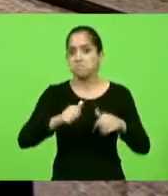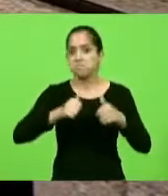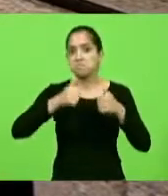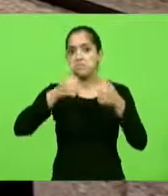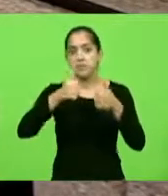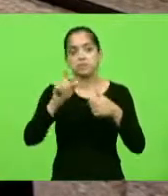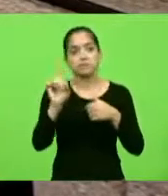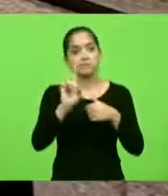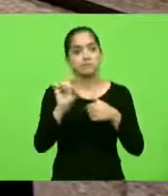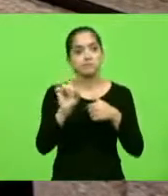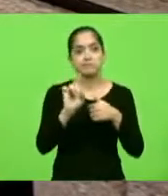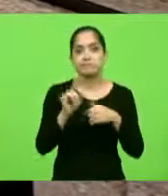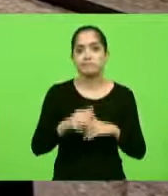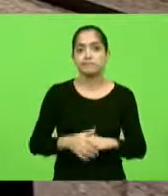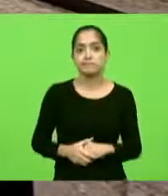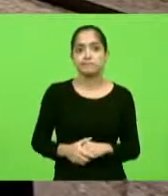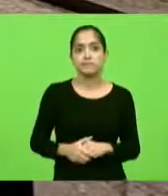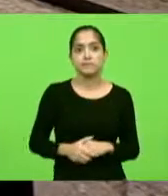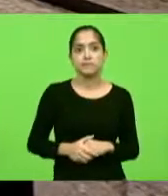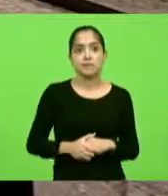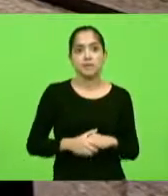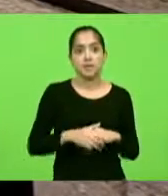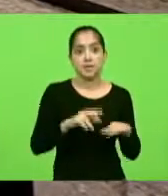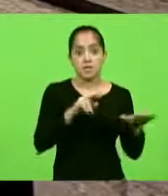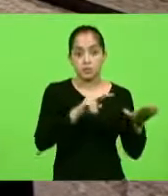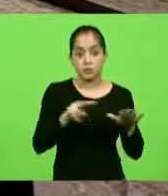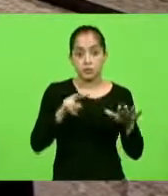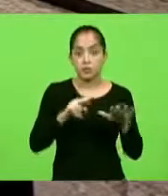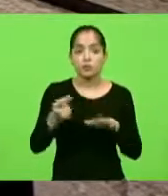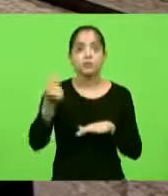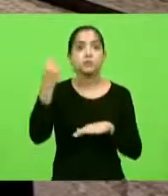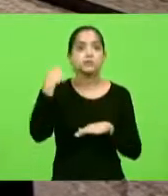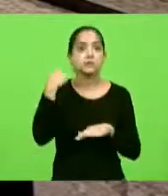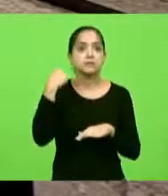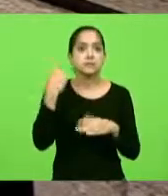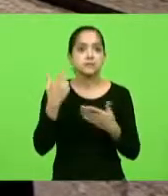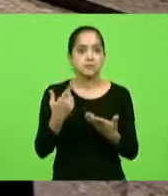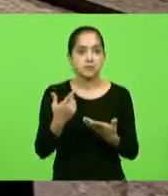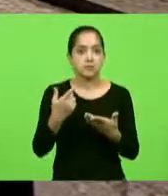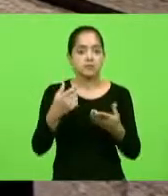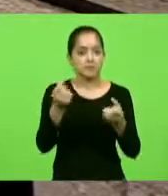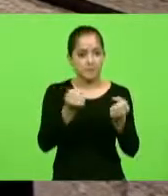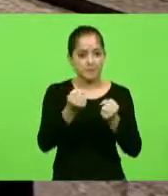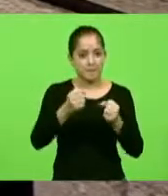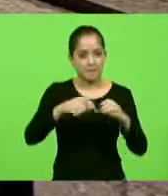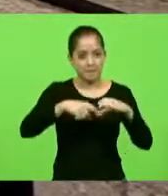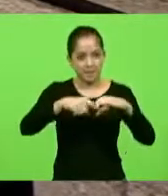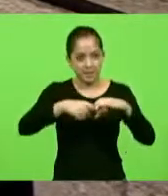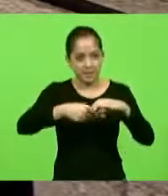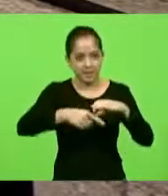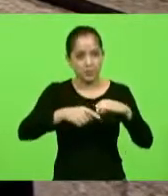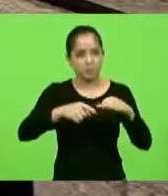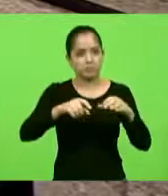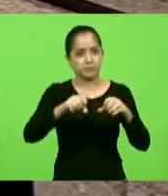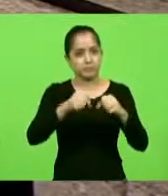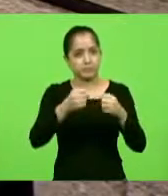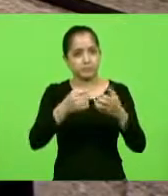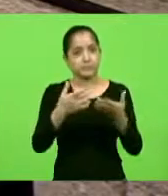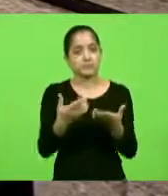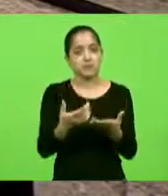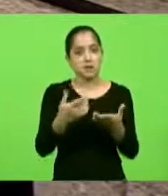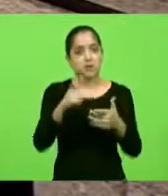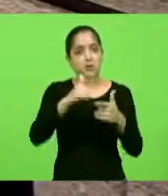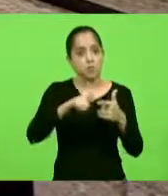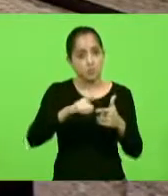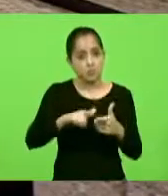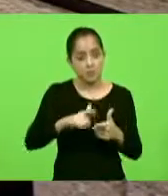não. Há duas semanas atrás, também, tive problema com pneu, com buraco na chuva aqui no norte do